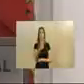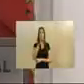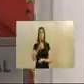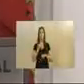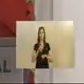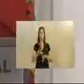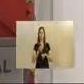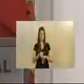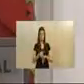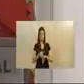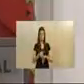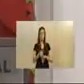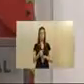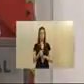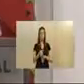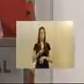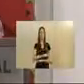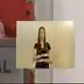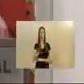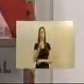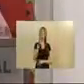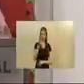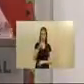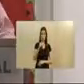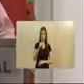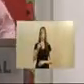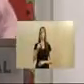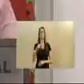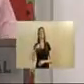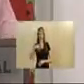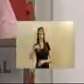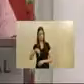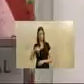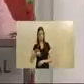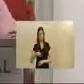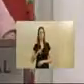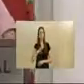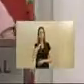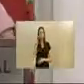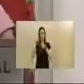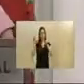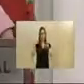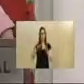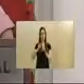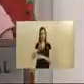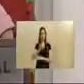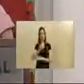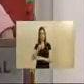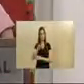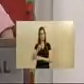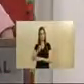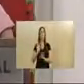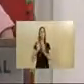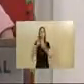e no dia 7 de 11 no salão dor será o encerramento da